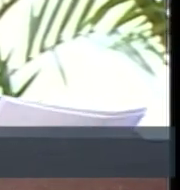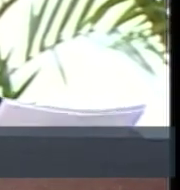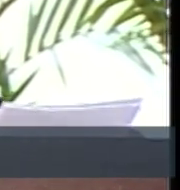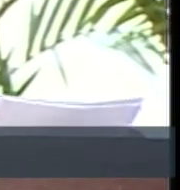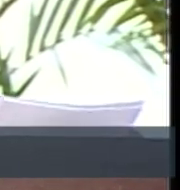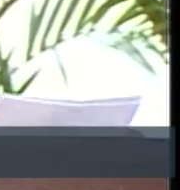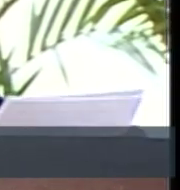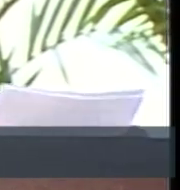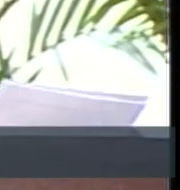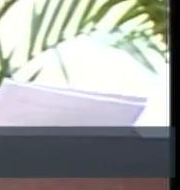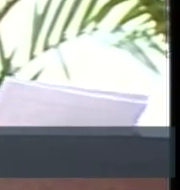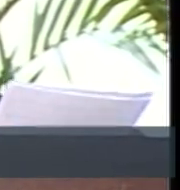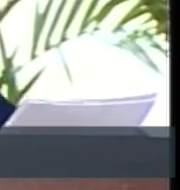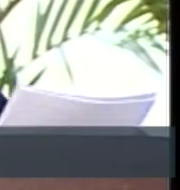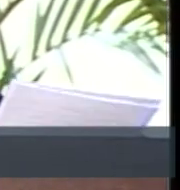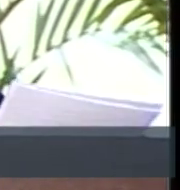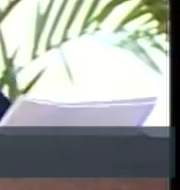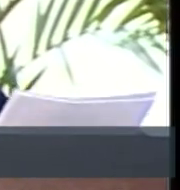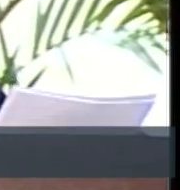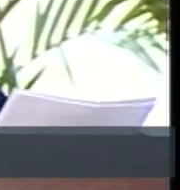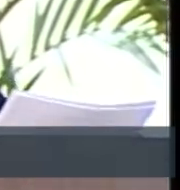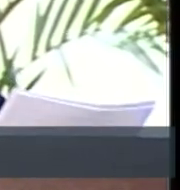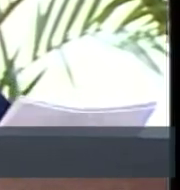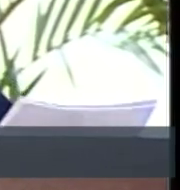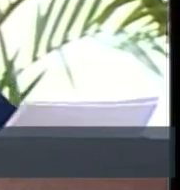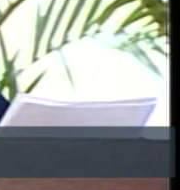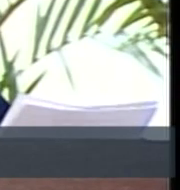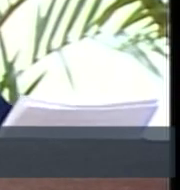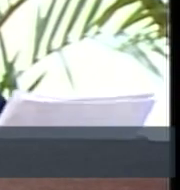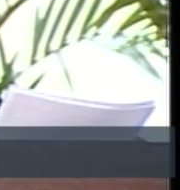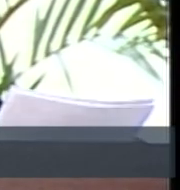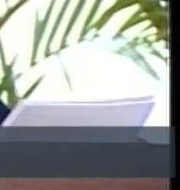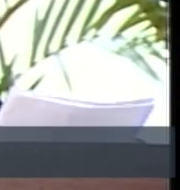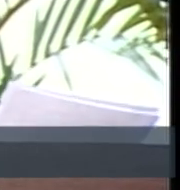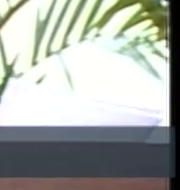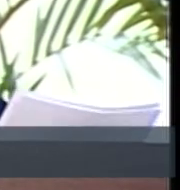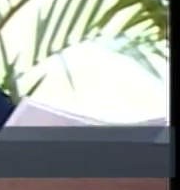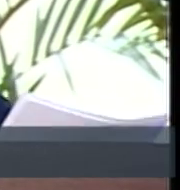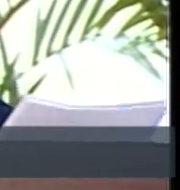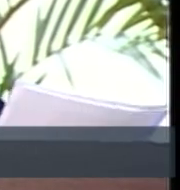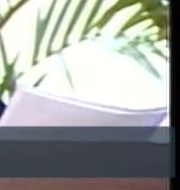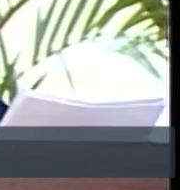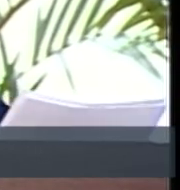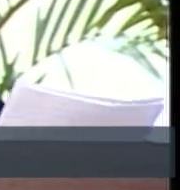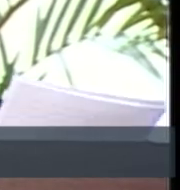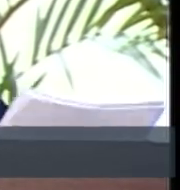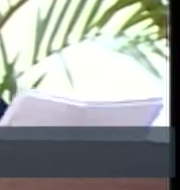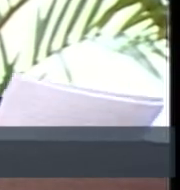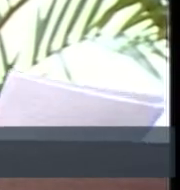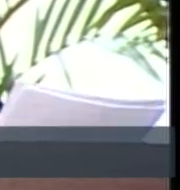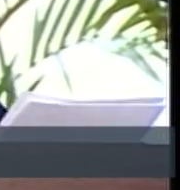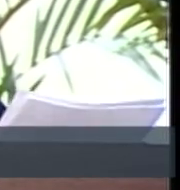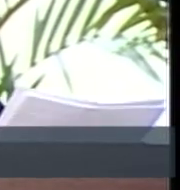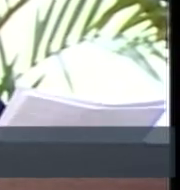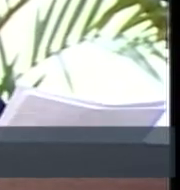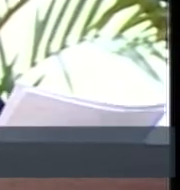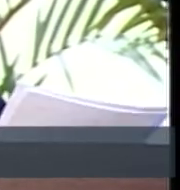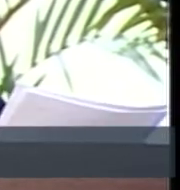República, Michel Temer. Excelentíssimo senhor ministro de Estado da Defesa, embaixador Celso Amorim.